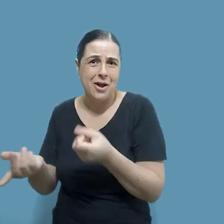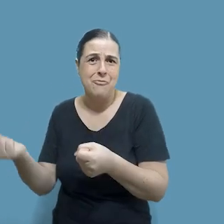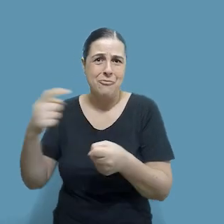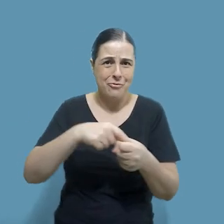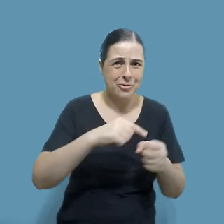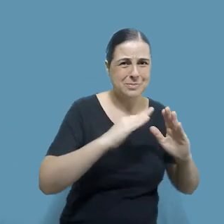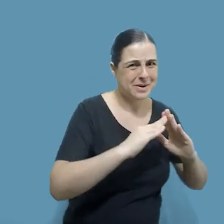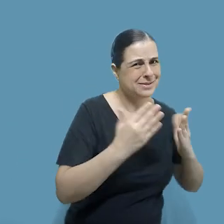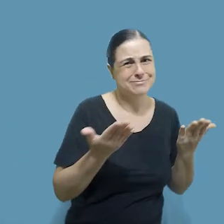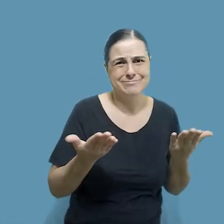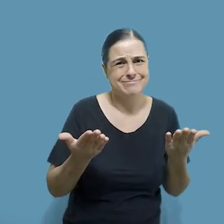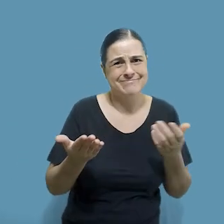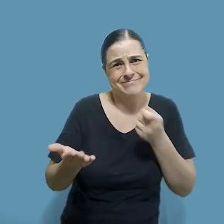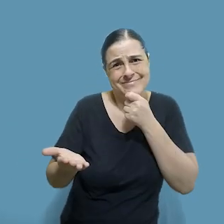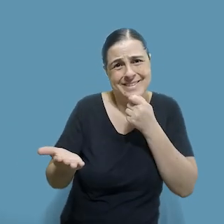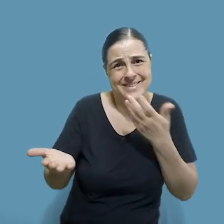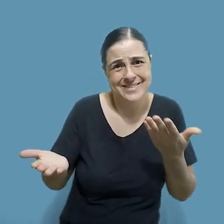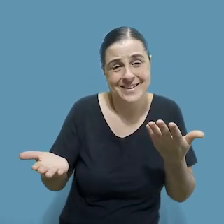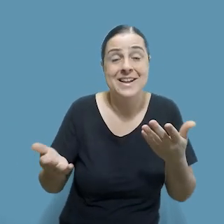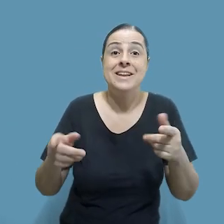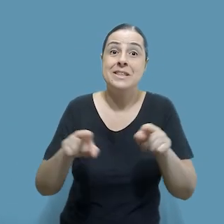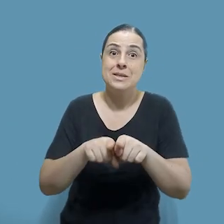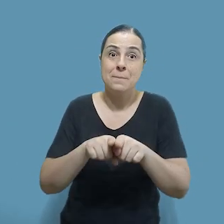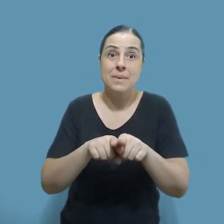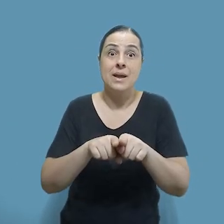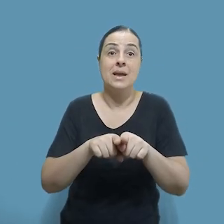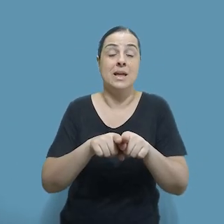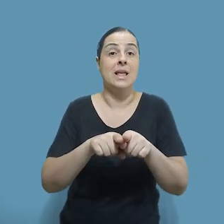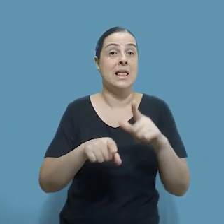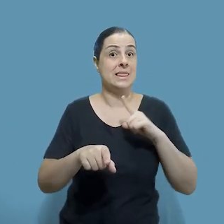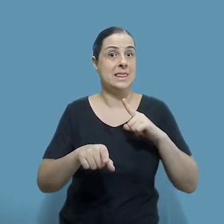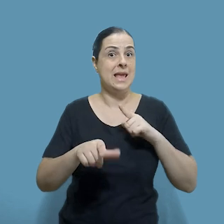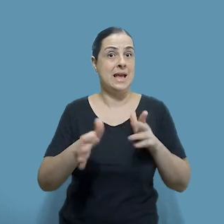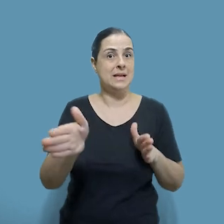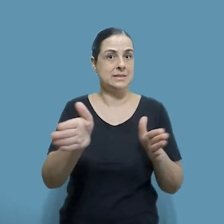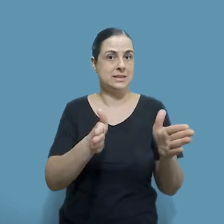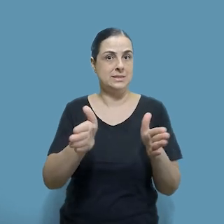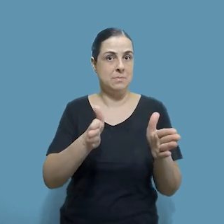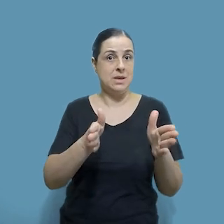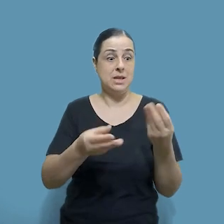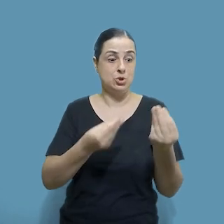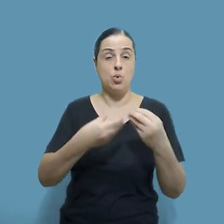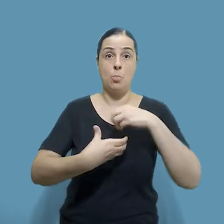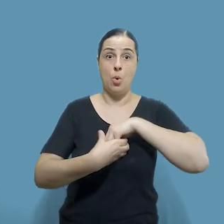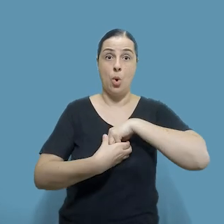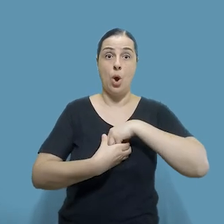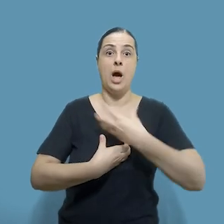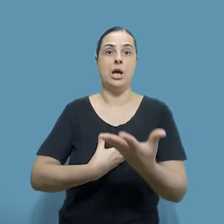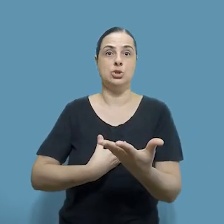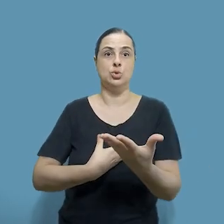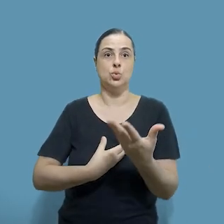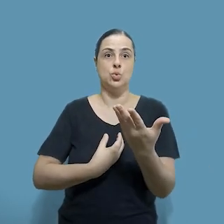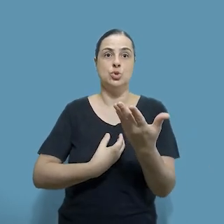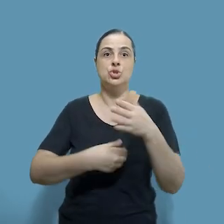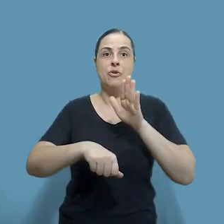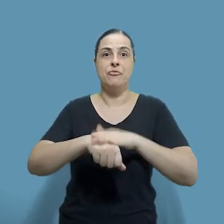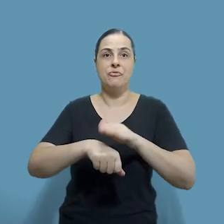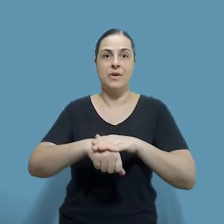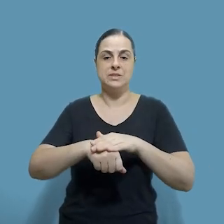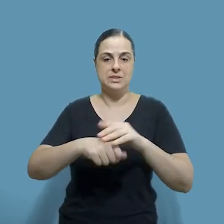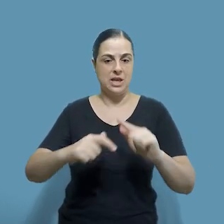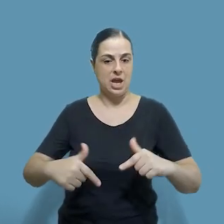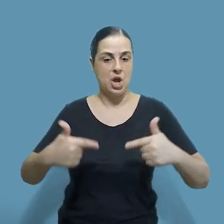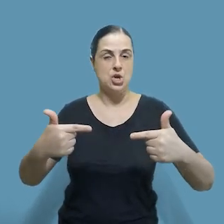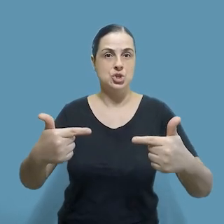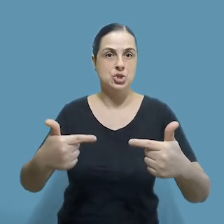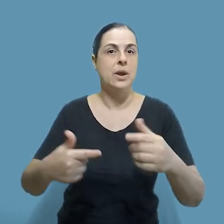dimensões. Você tem a acessibilidade da atitude, né? Então, aquela coisa de, nossa, você precisa de alguma ajuda, por